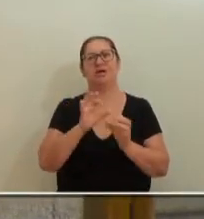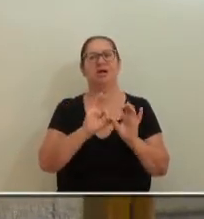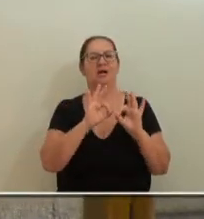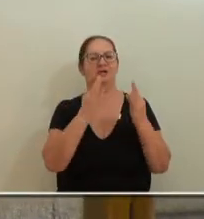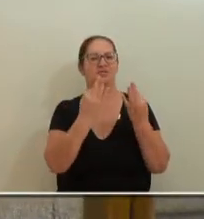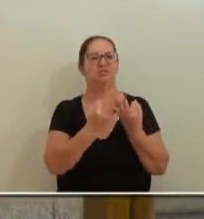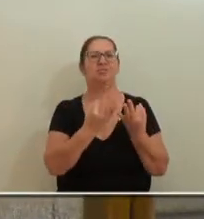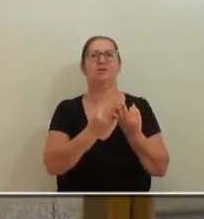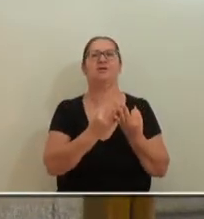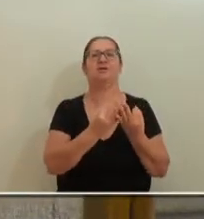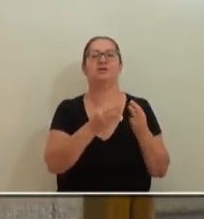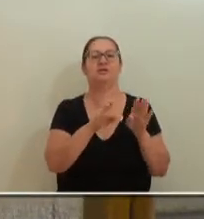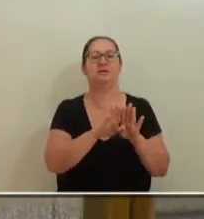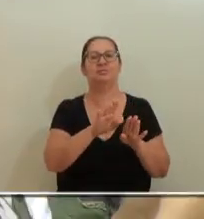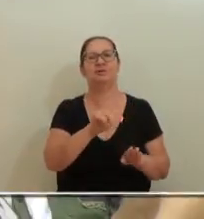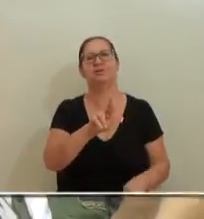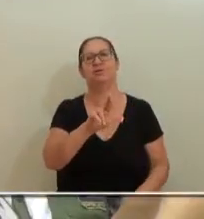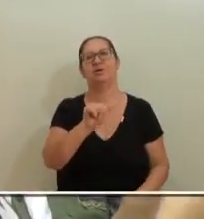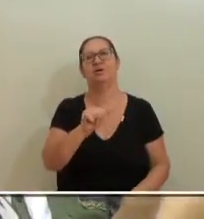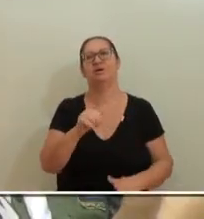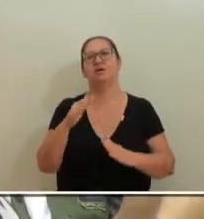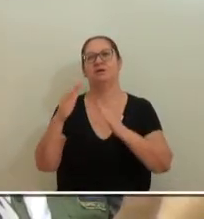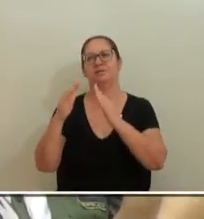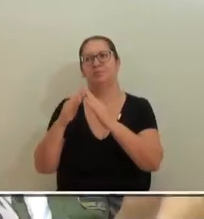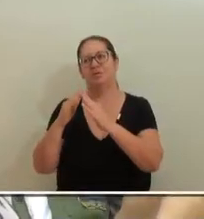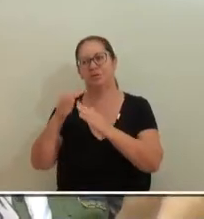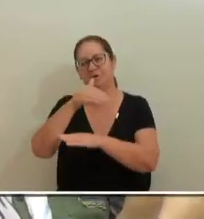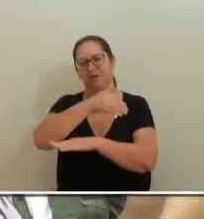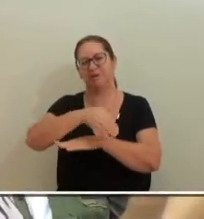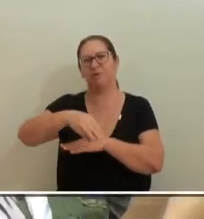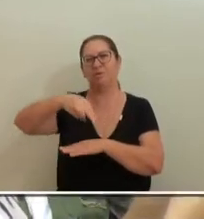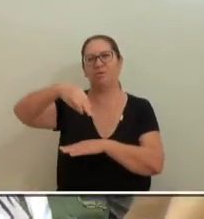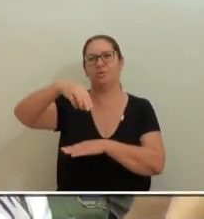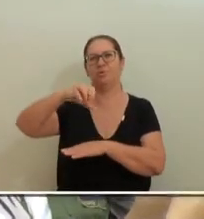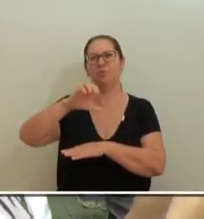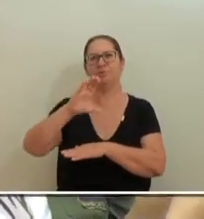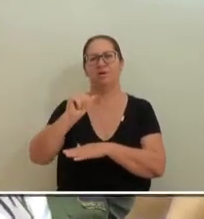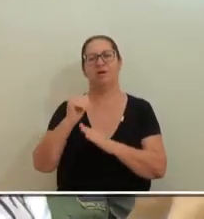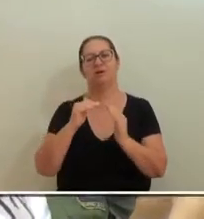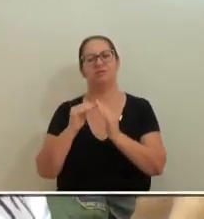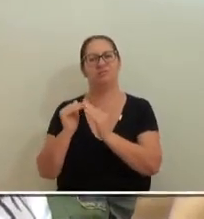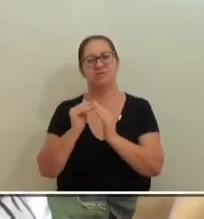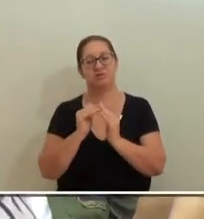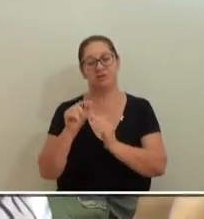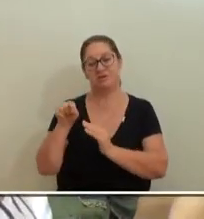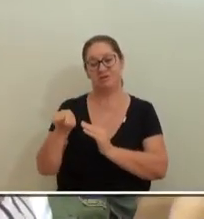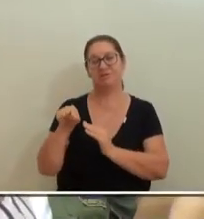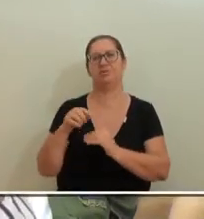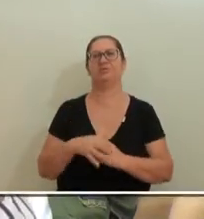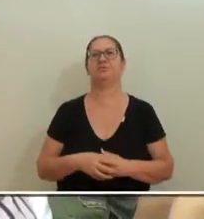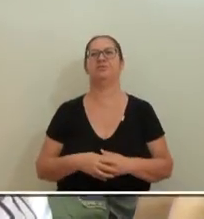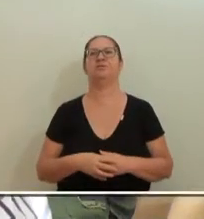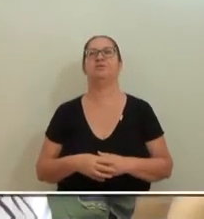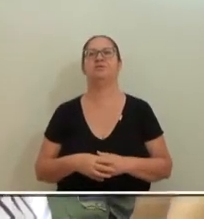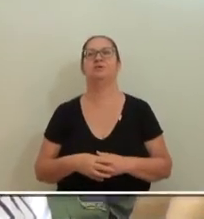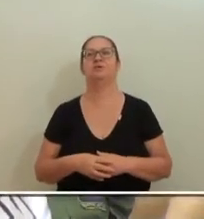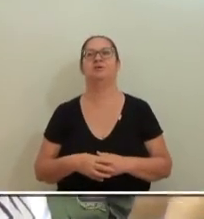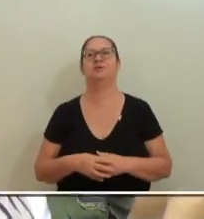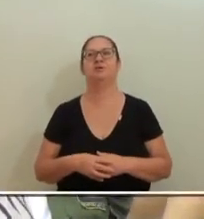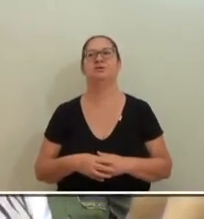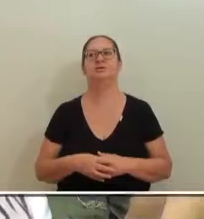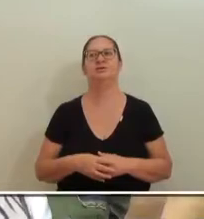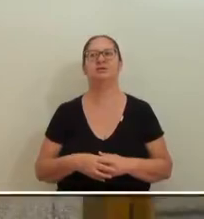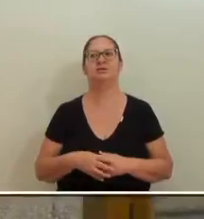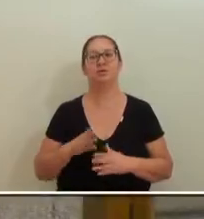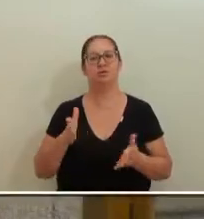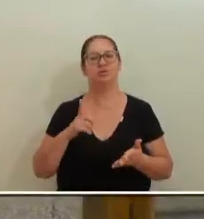Guairacá. Minha família mora ali na Rua Meca, então nós somos vizinhos também. E hoje nós tivemos uma aula. Eu,